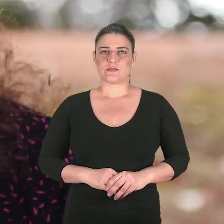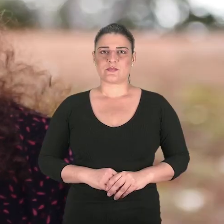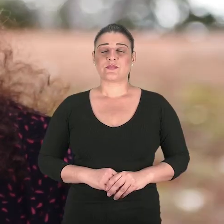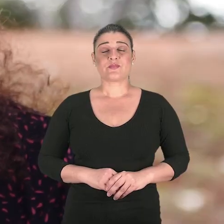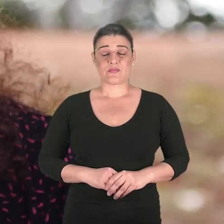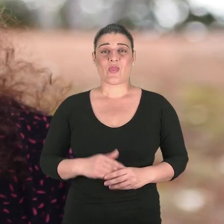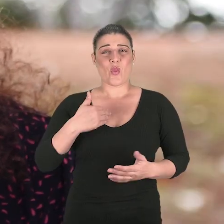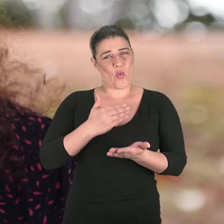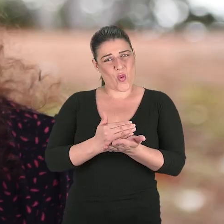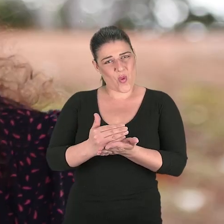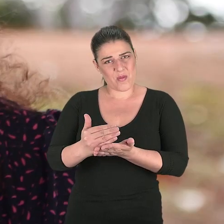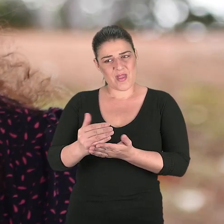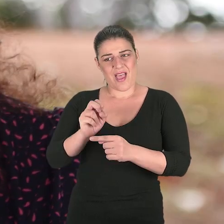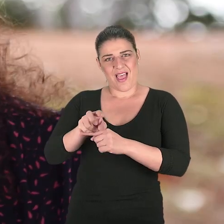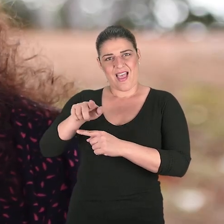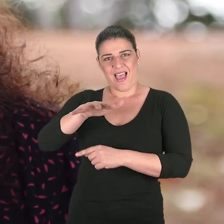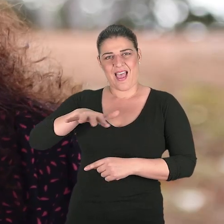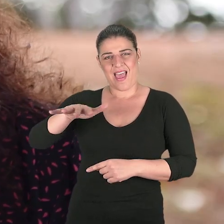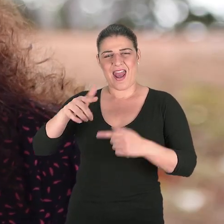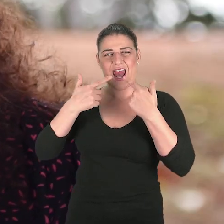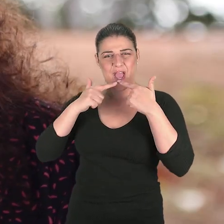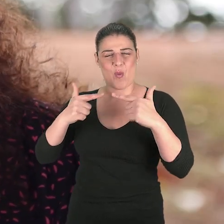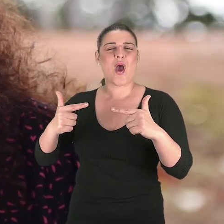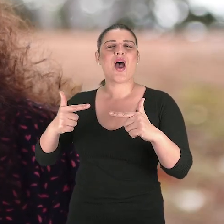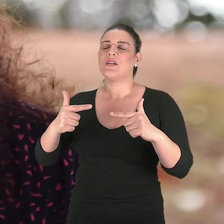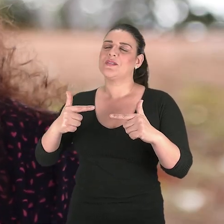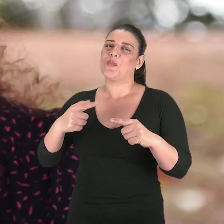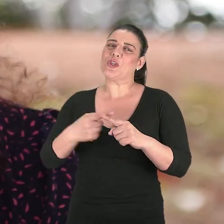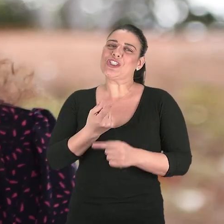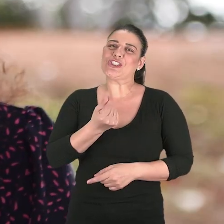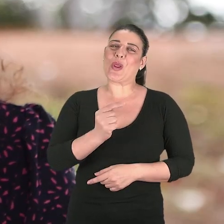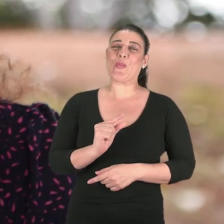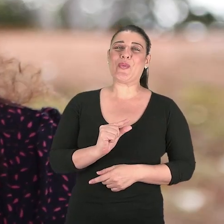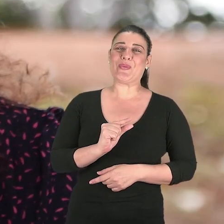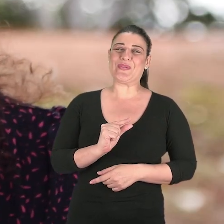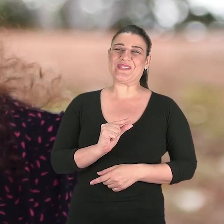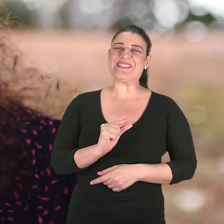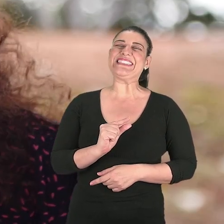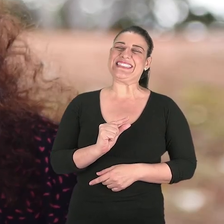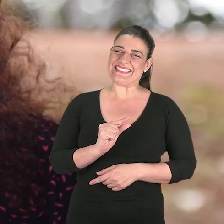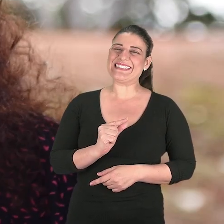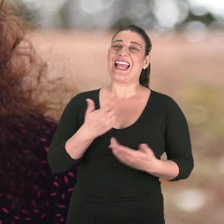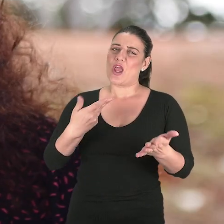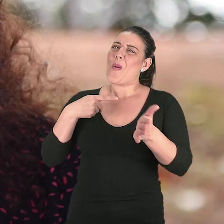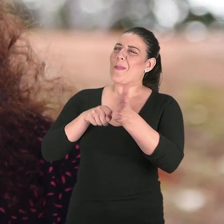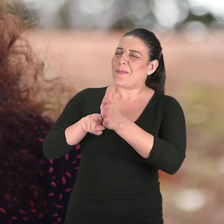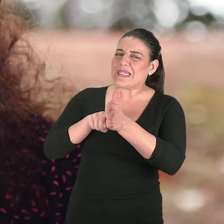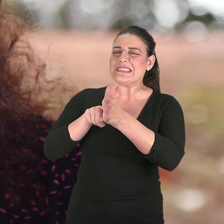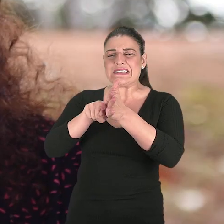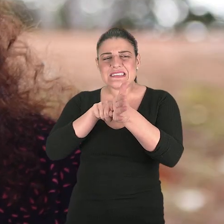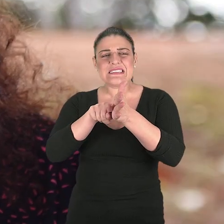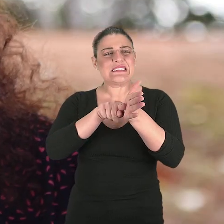Eu comecei a entrar nessa linguagem por falta de dinheiro mesmo, né? Então, comecei a pesquisar